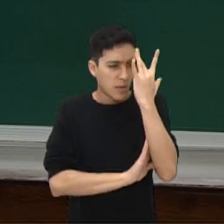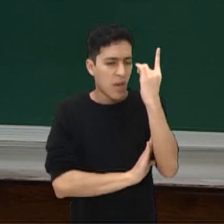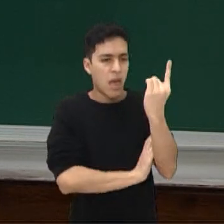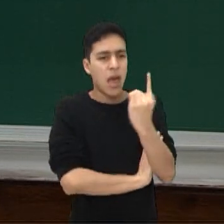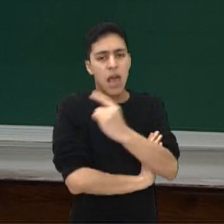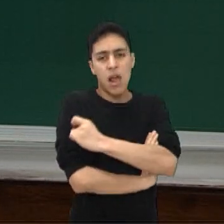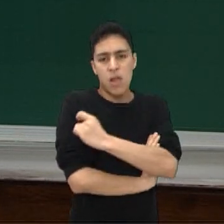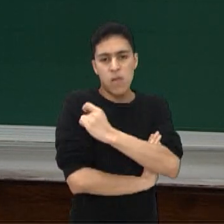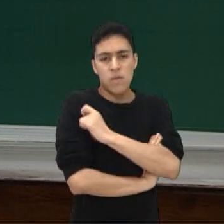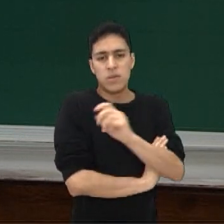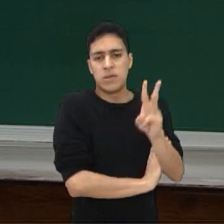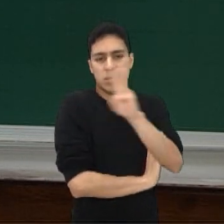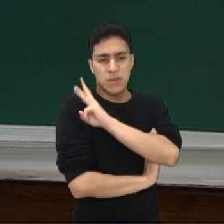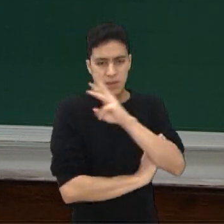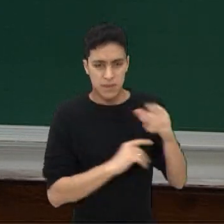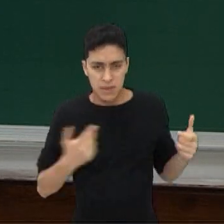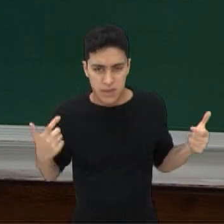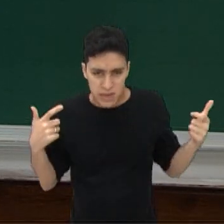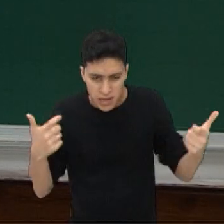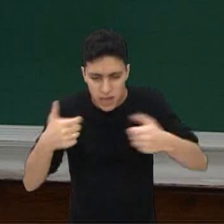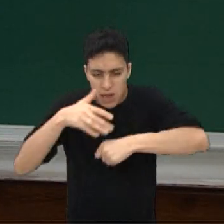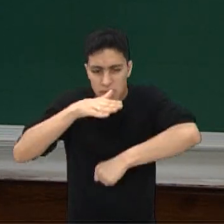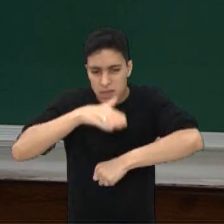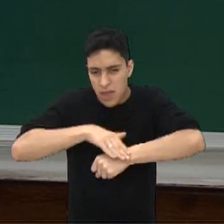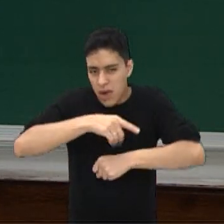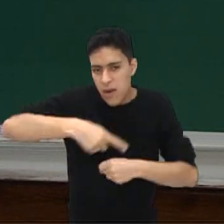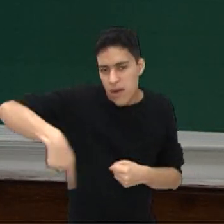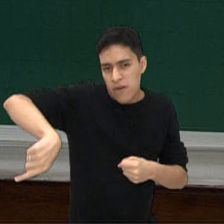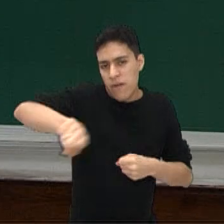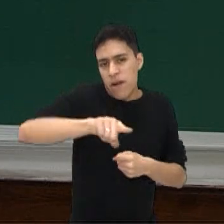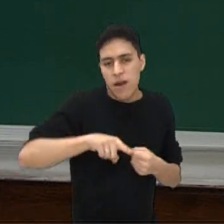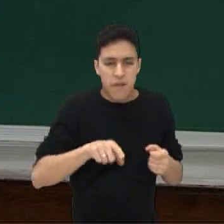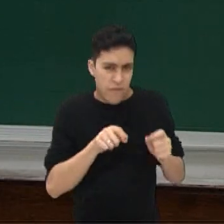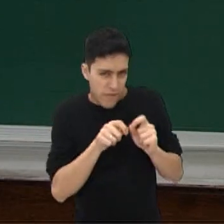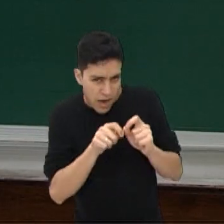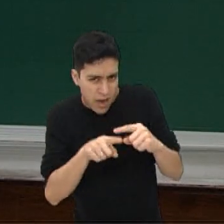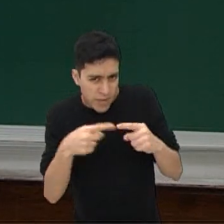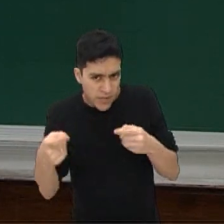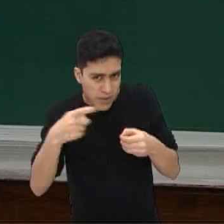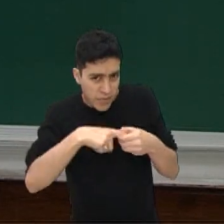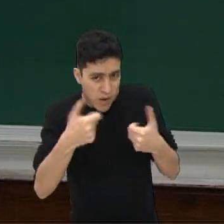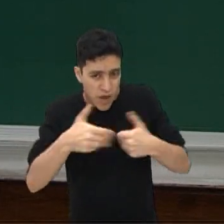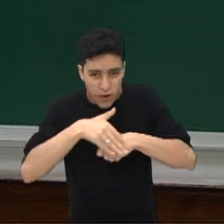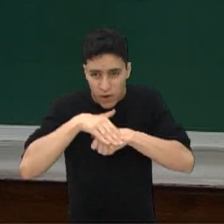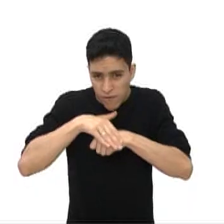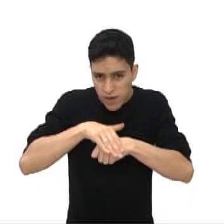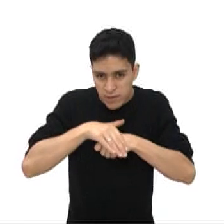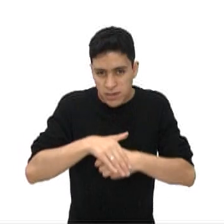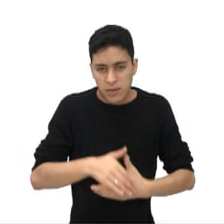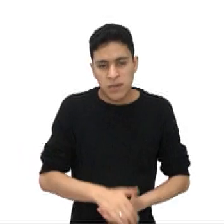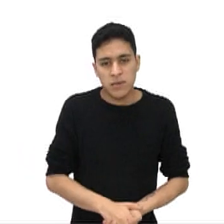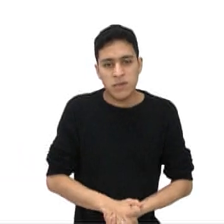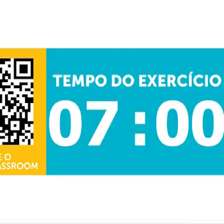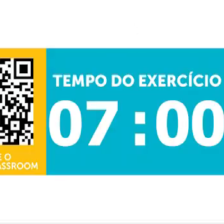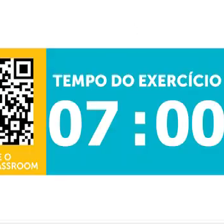aluno da terceira série, tá bom? Eu vou dar um tempinho para você, você faz e a gente já volta para conversar sobre isso.